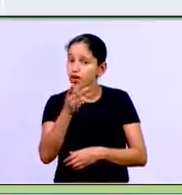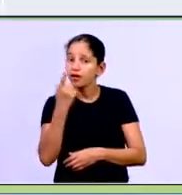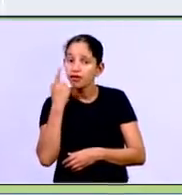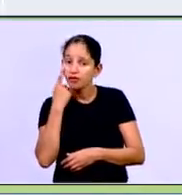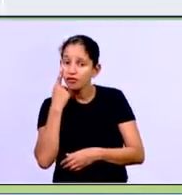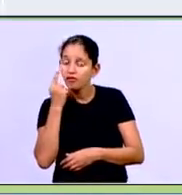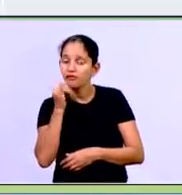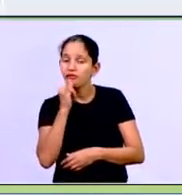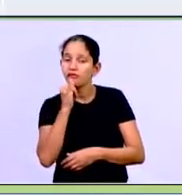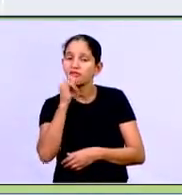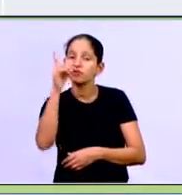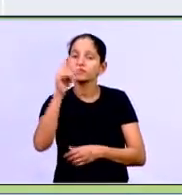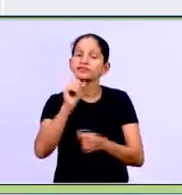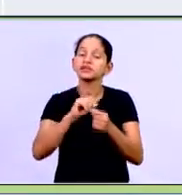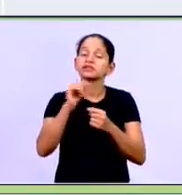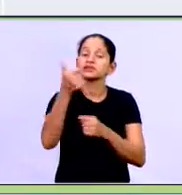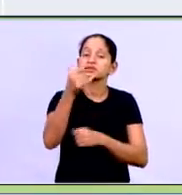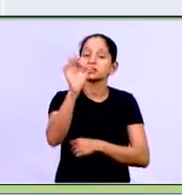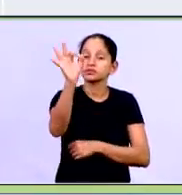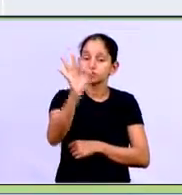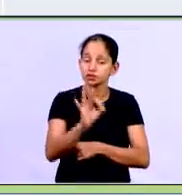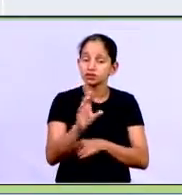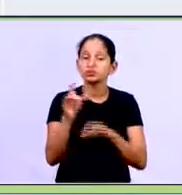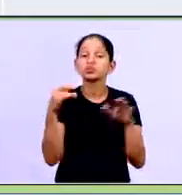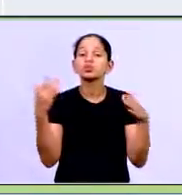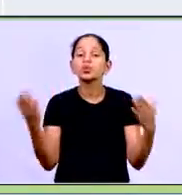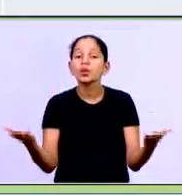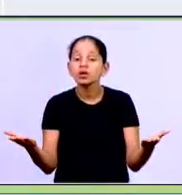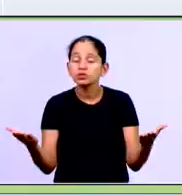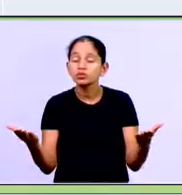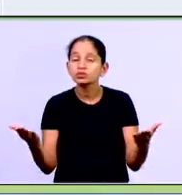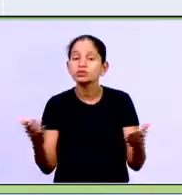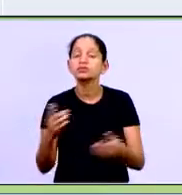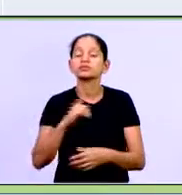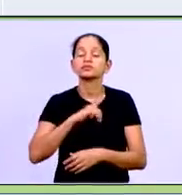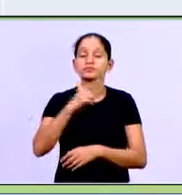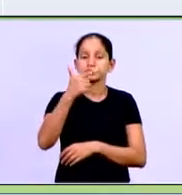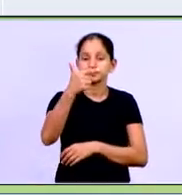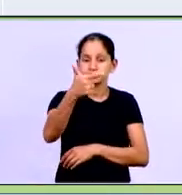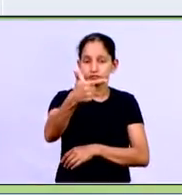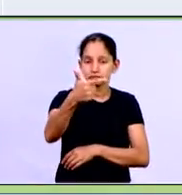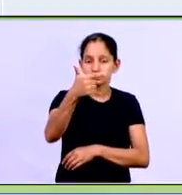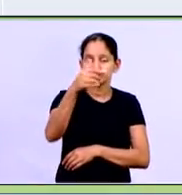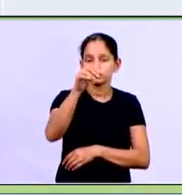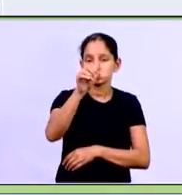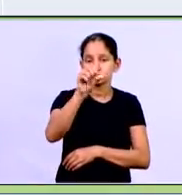R$2.867,91. Então, 10% disso vai dar